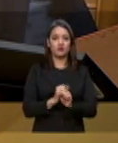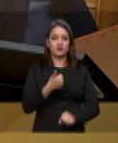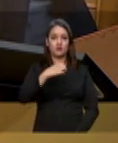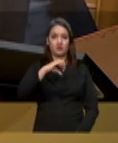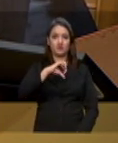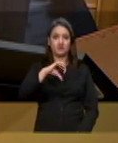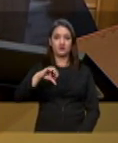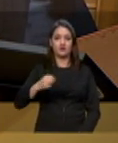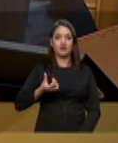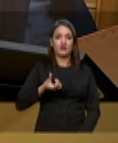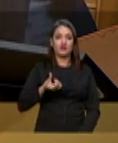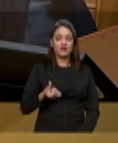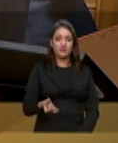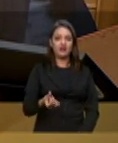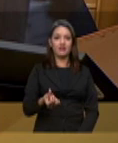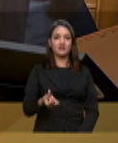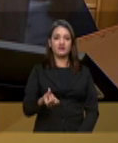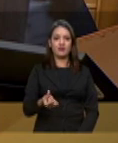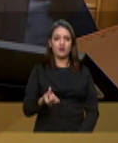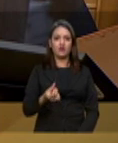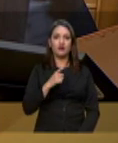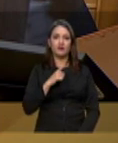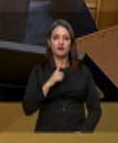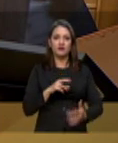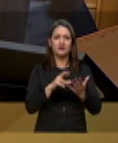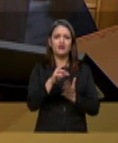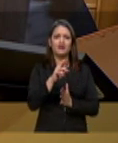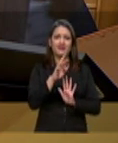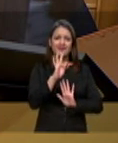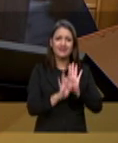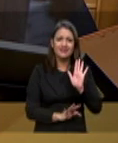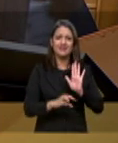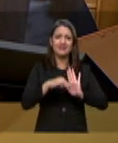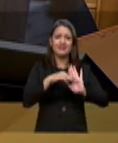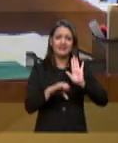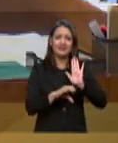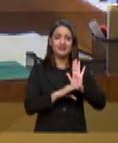1996, com a redação dada pela medida provisória... Em pauta, ADI